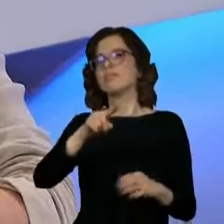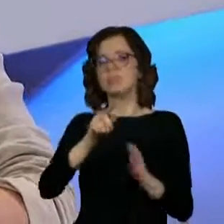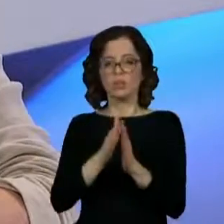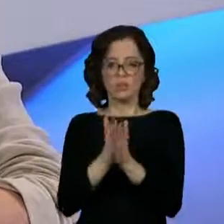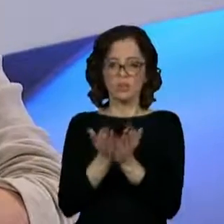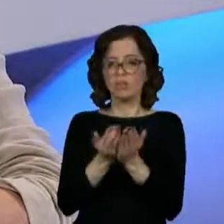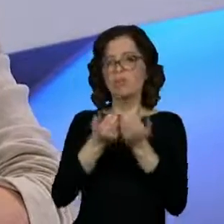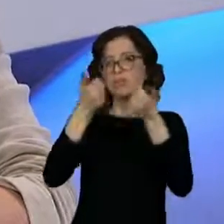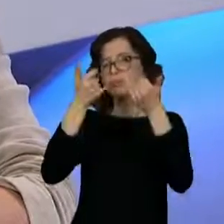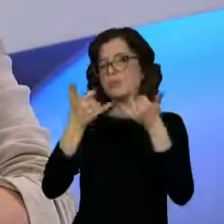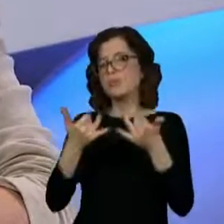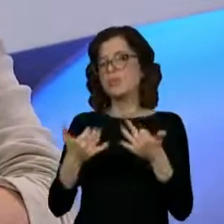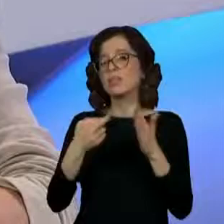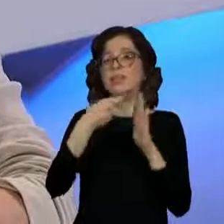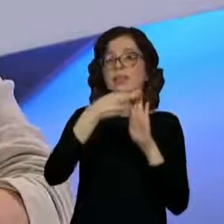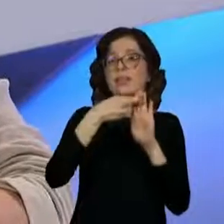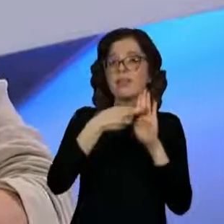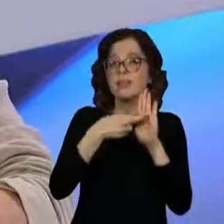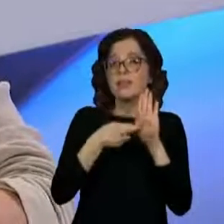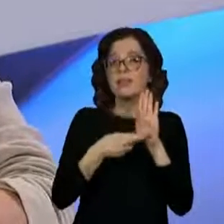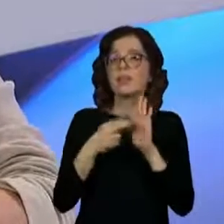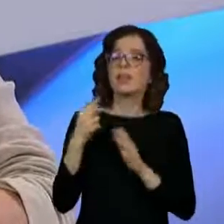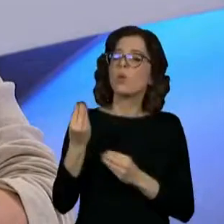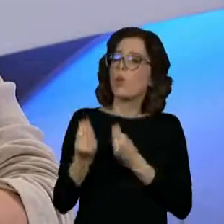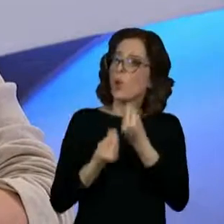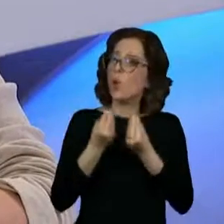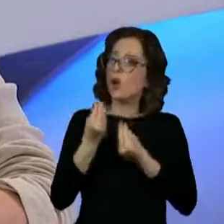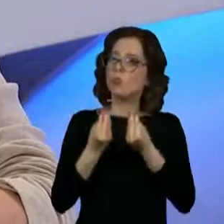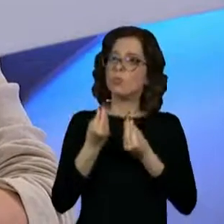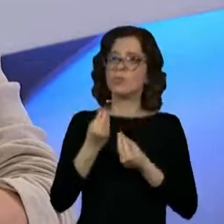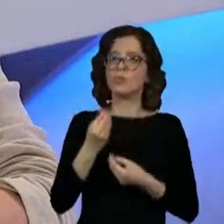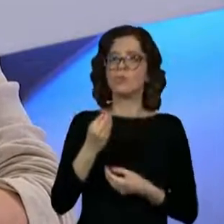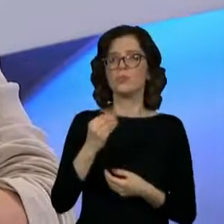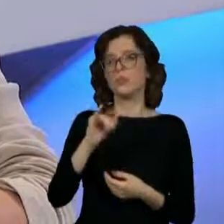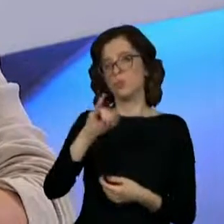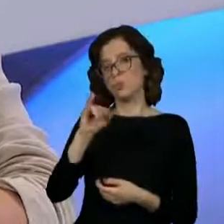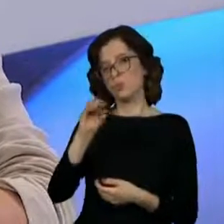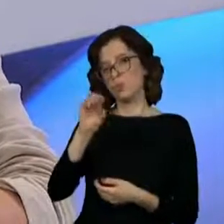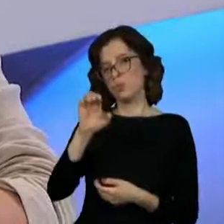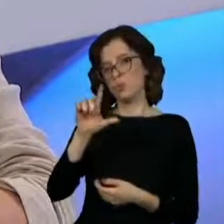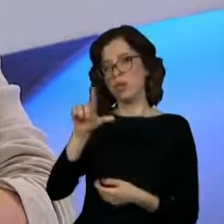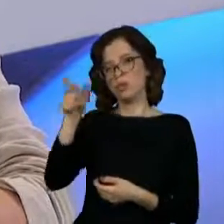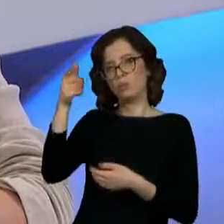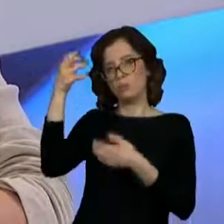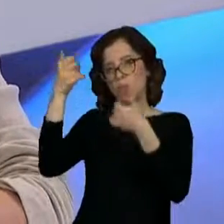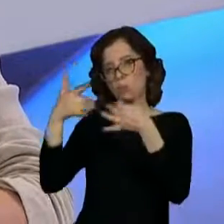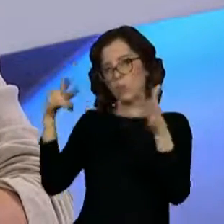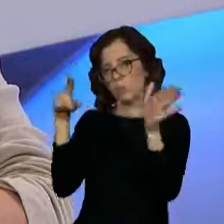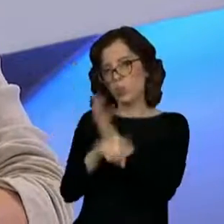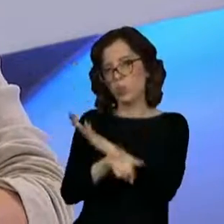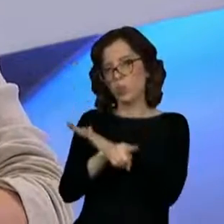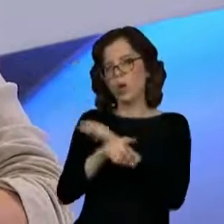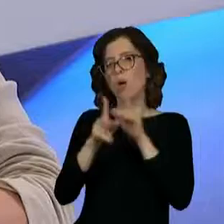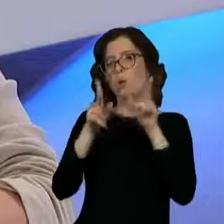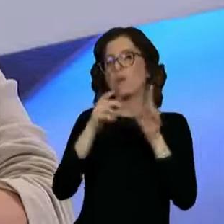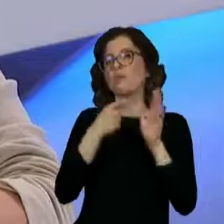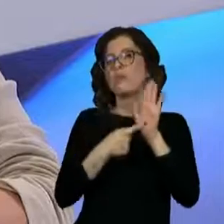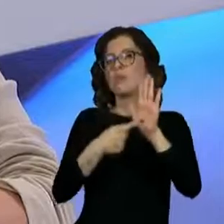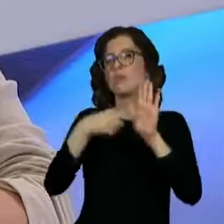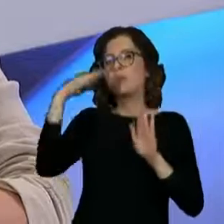né? Da liturgia do cargo, como o Joel falou que o presidente atual quebra todas essas liturgias e